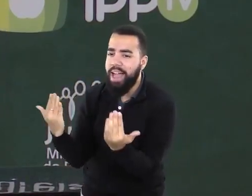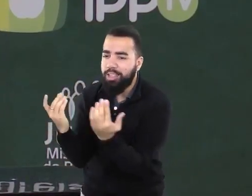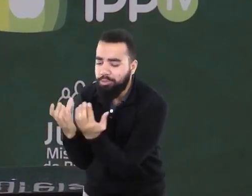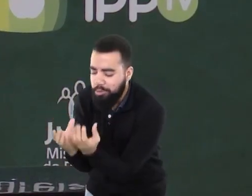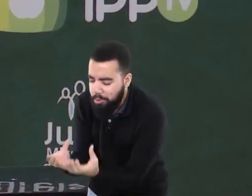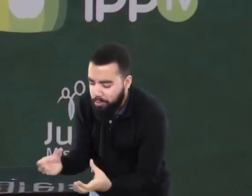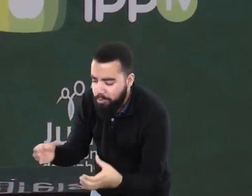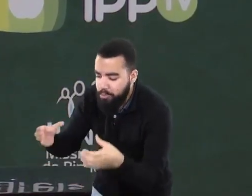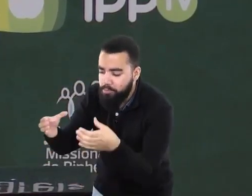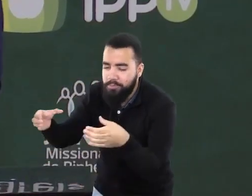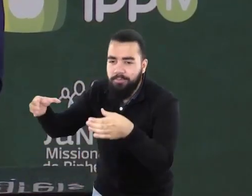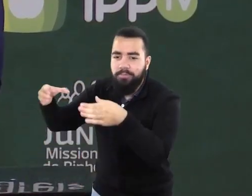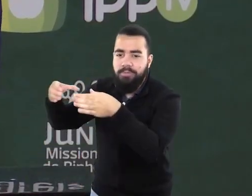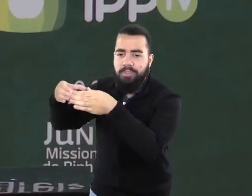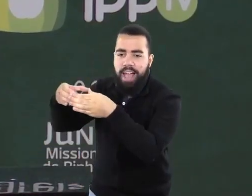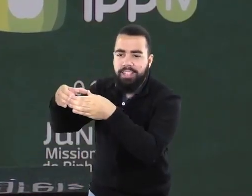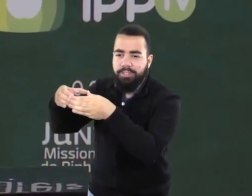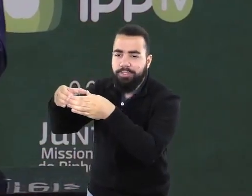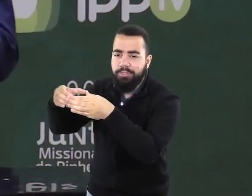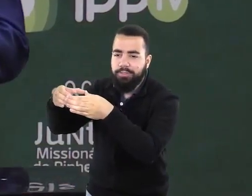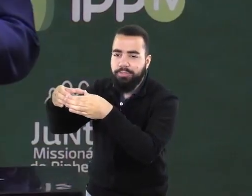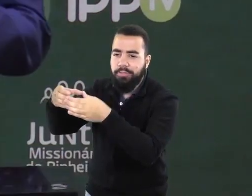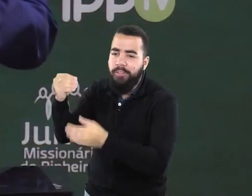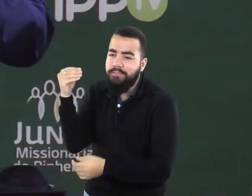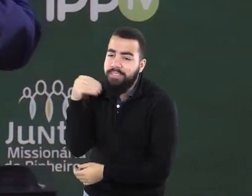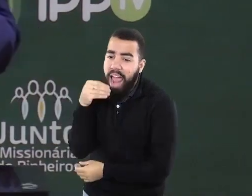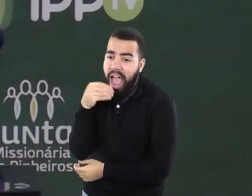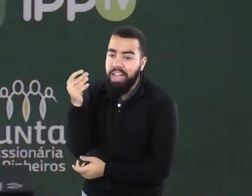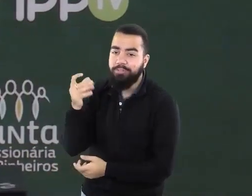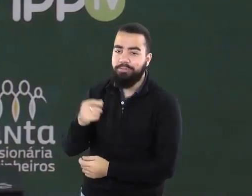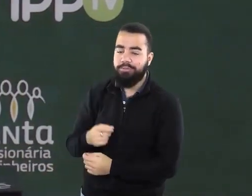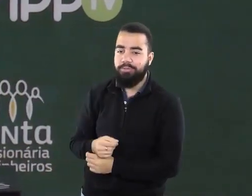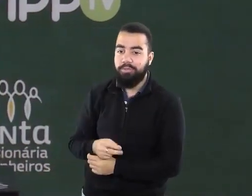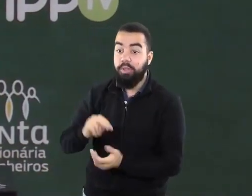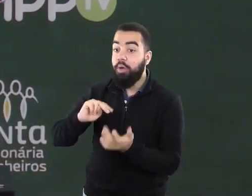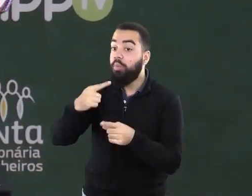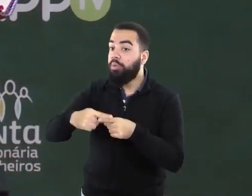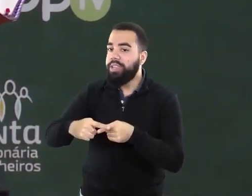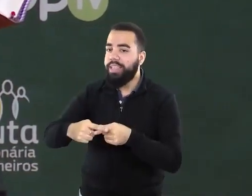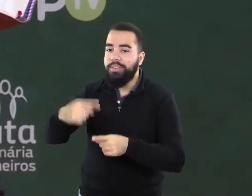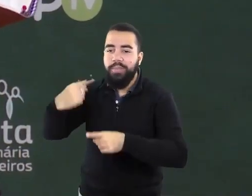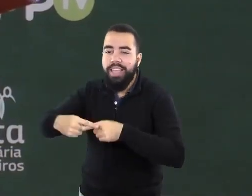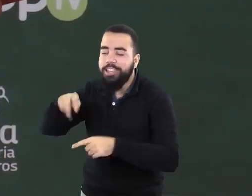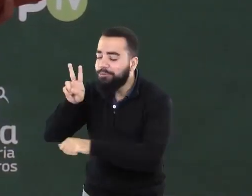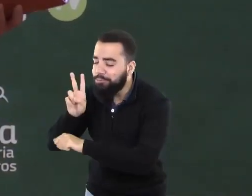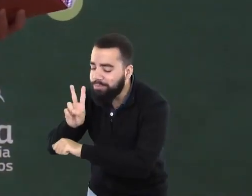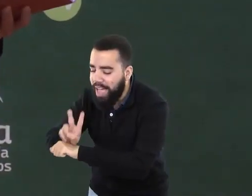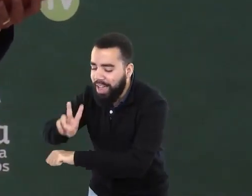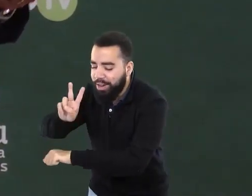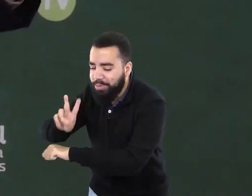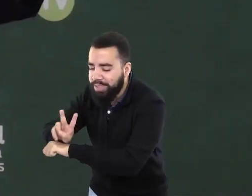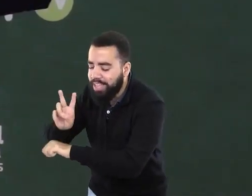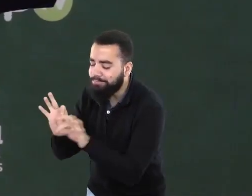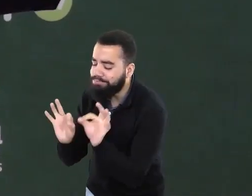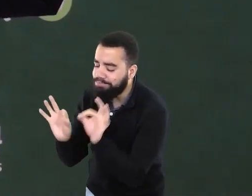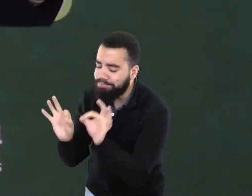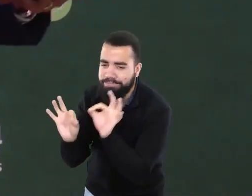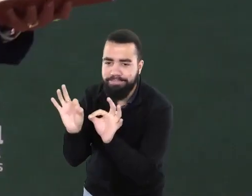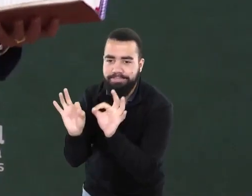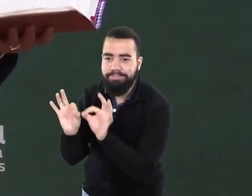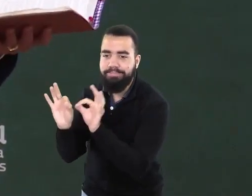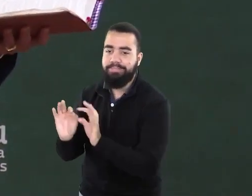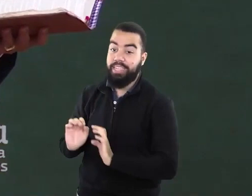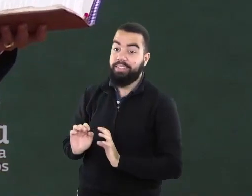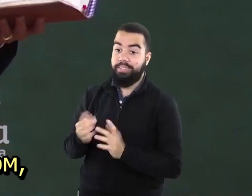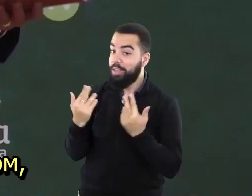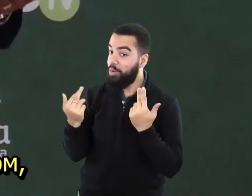Agora, a mulher não pode se insurgir contra a autoridade do funcionamento